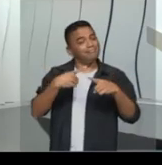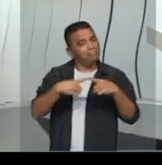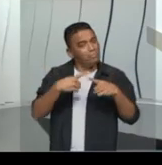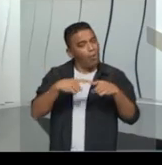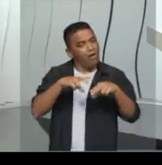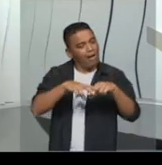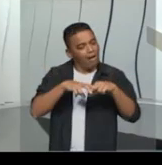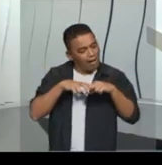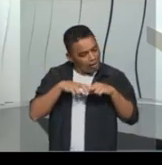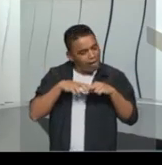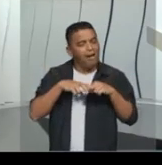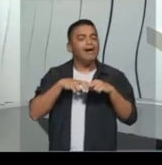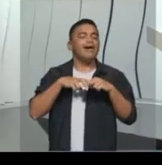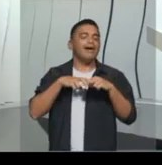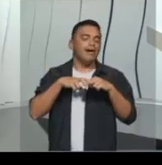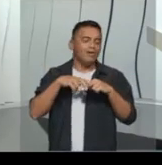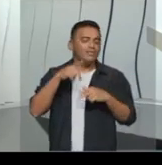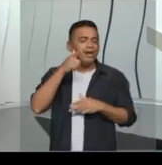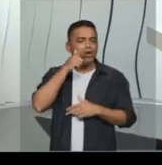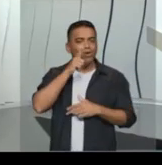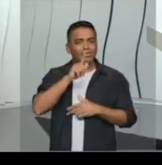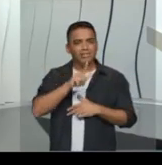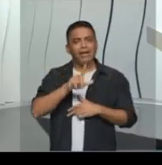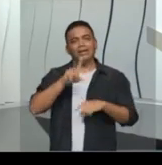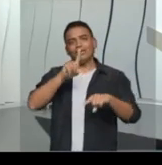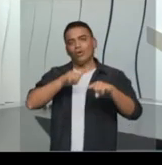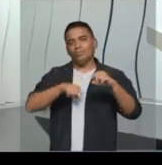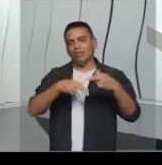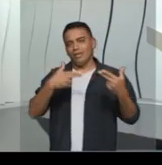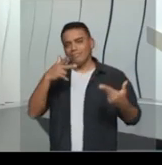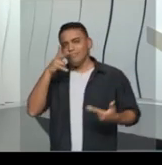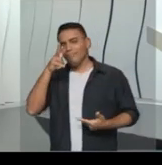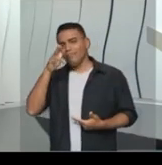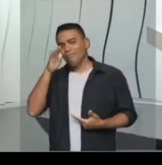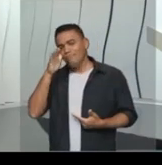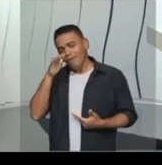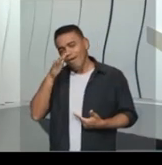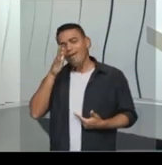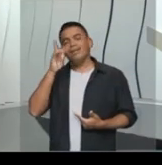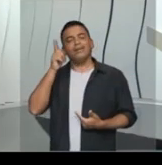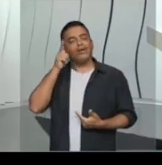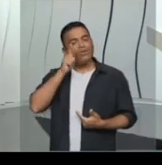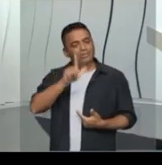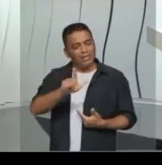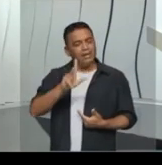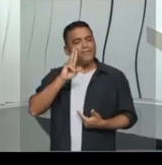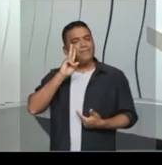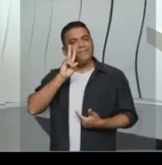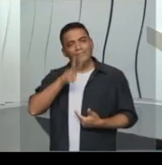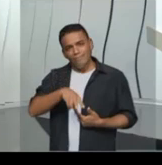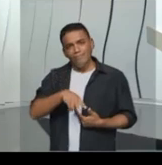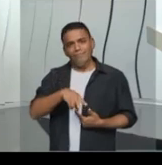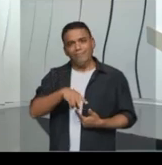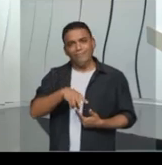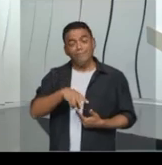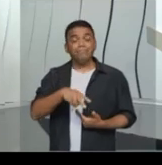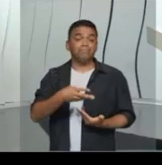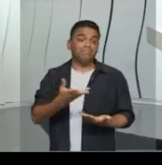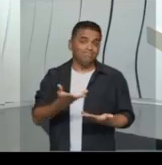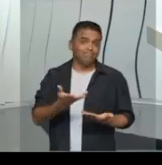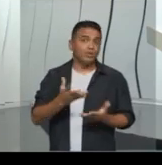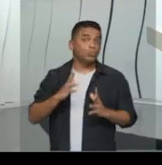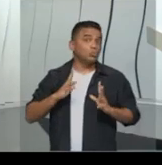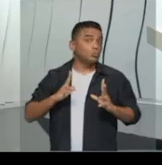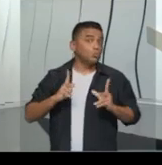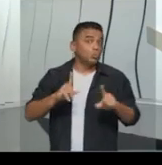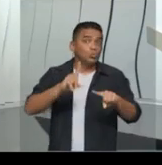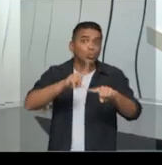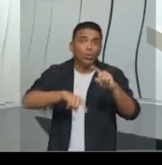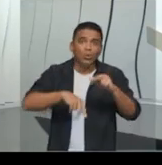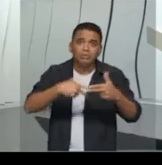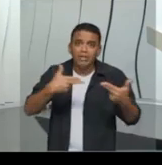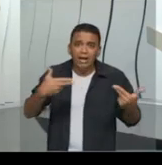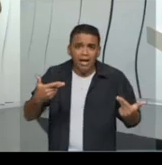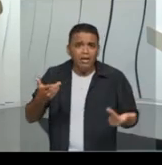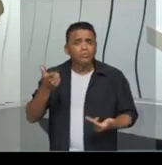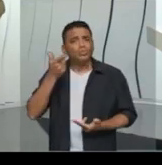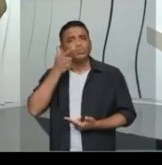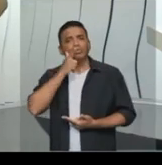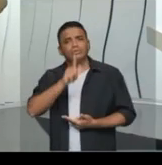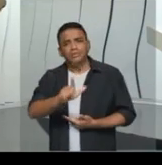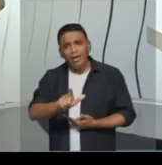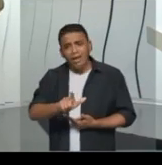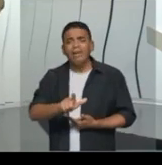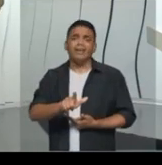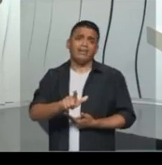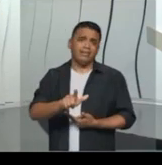desse espalhamento que nós conseguimos ver as coisas. Todas as coisas que nós vemos, a gente só consegue